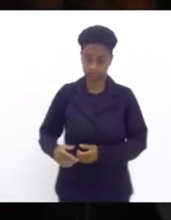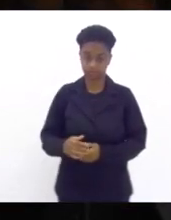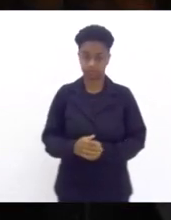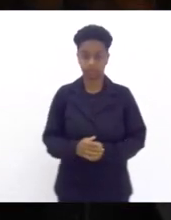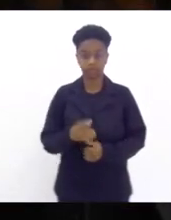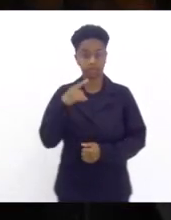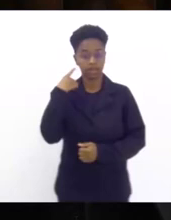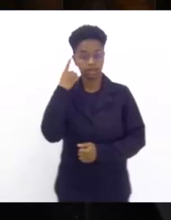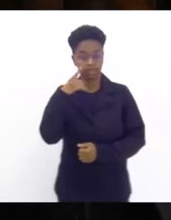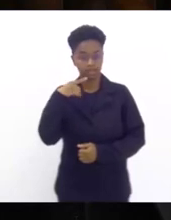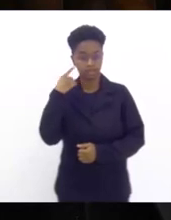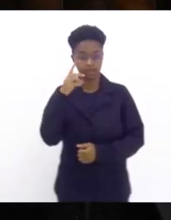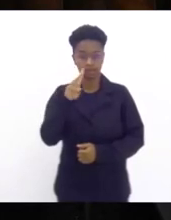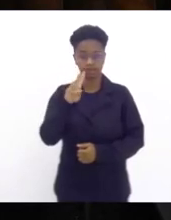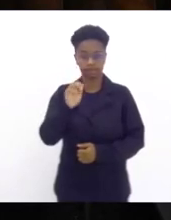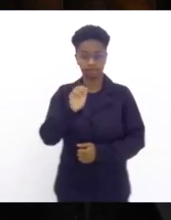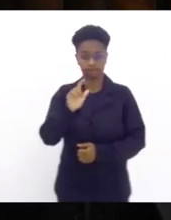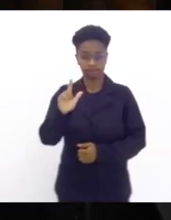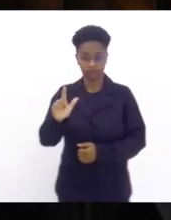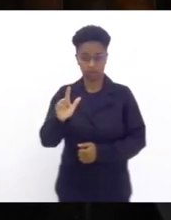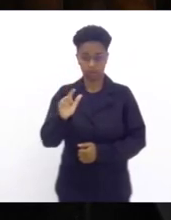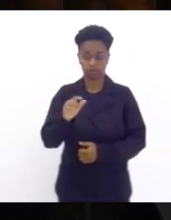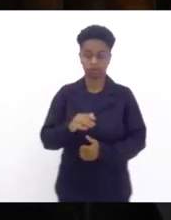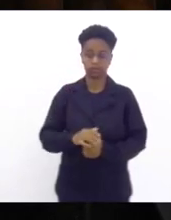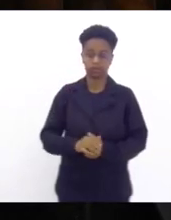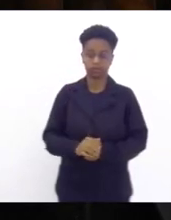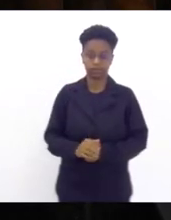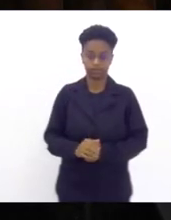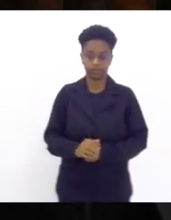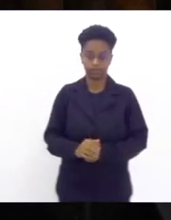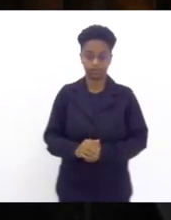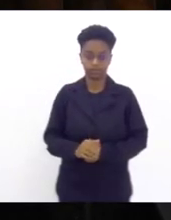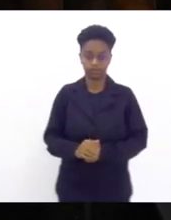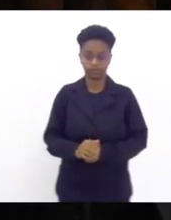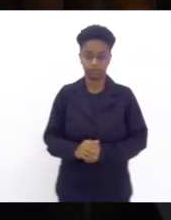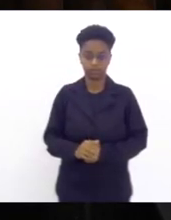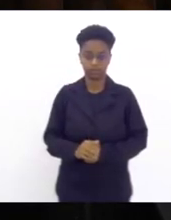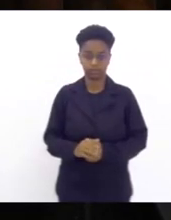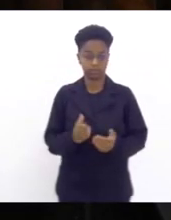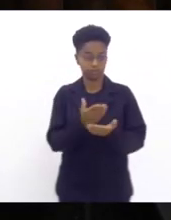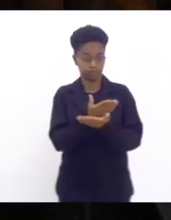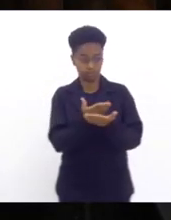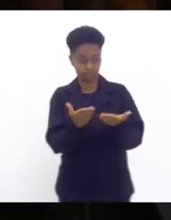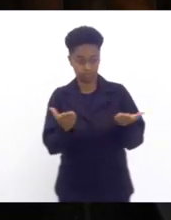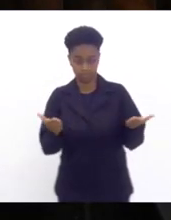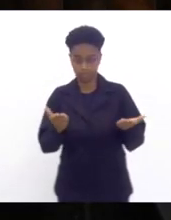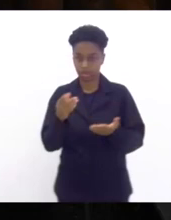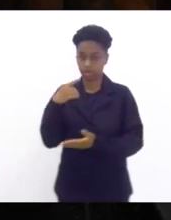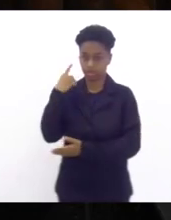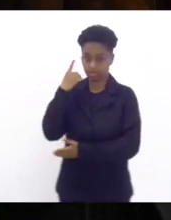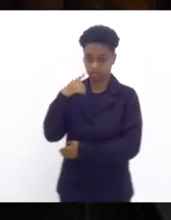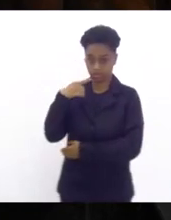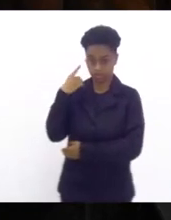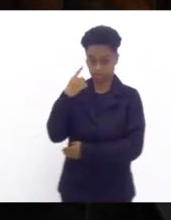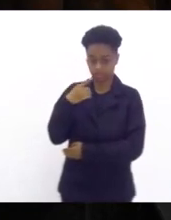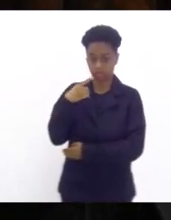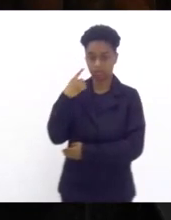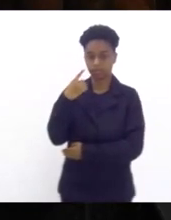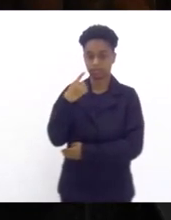Deputado Valda Ceasa senhoras e senhores deputados